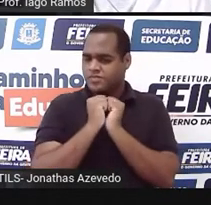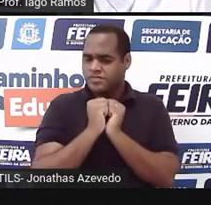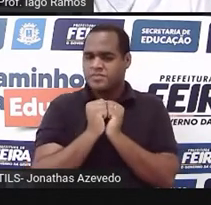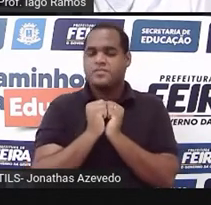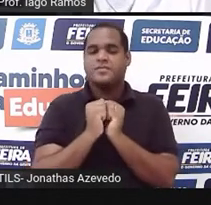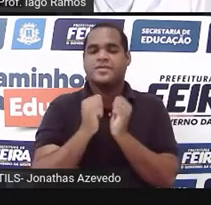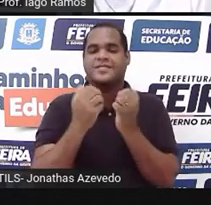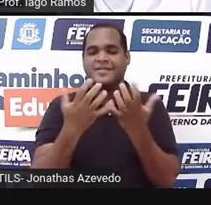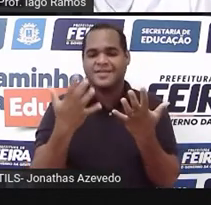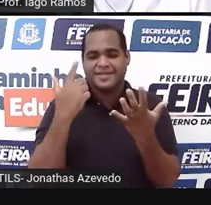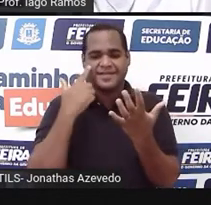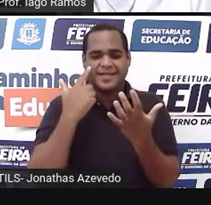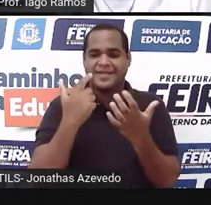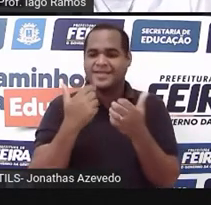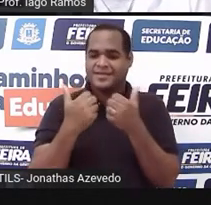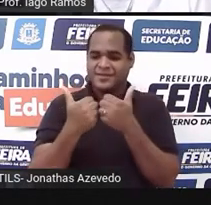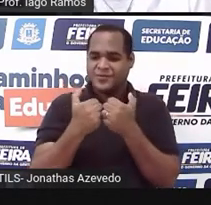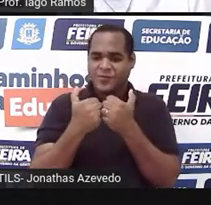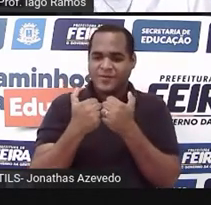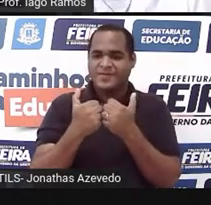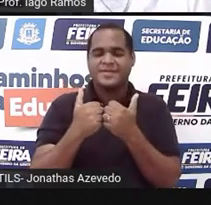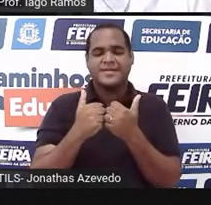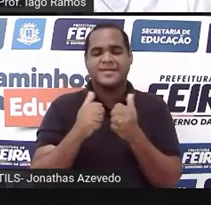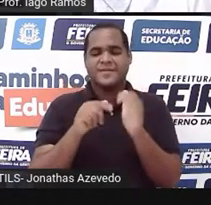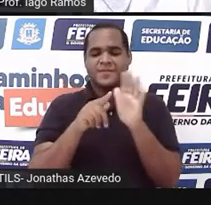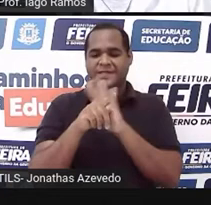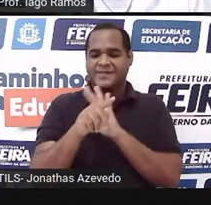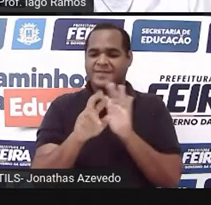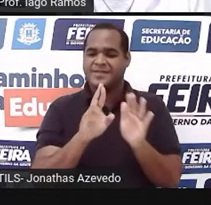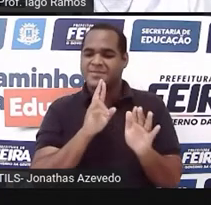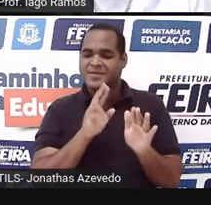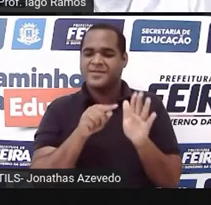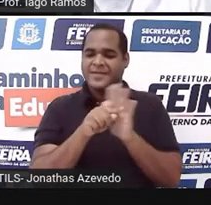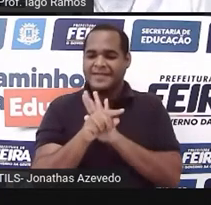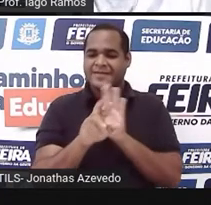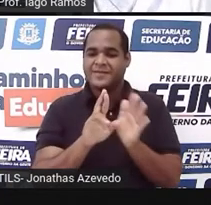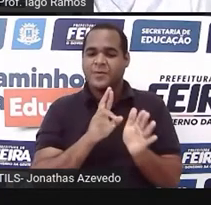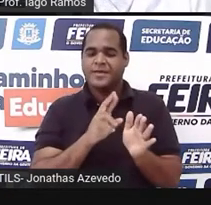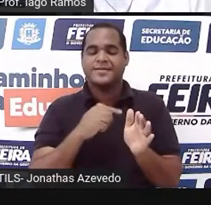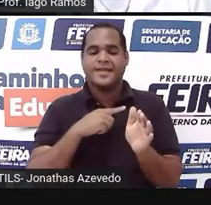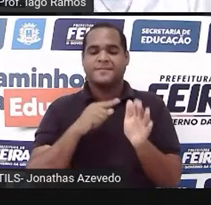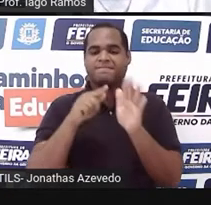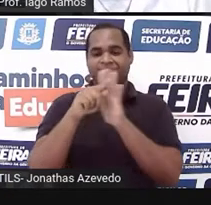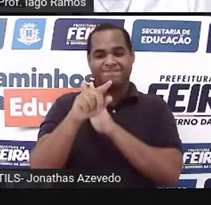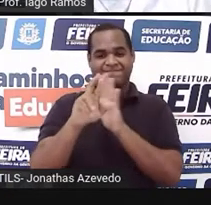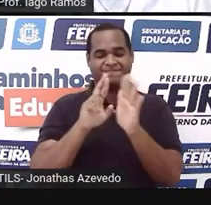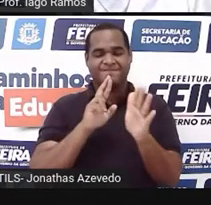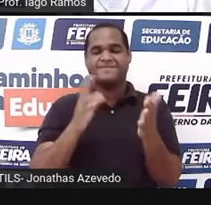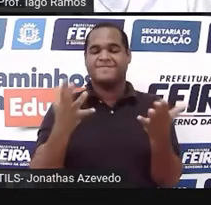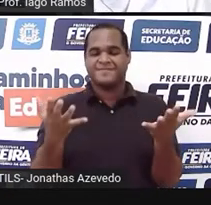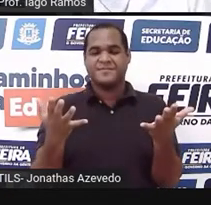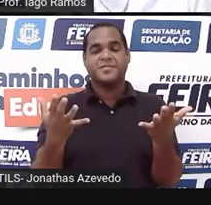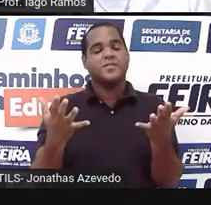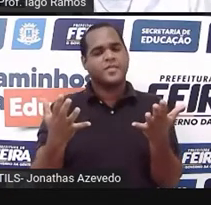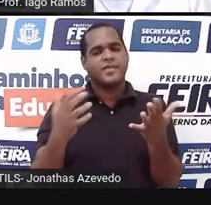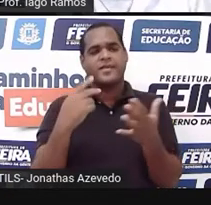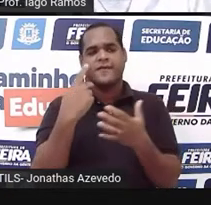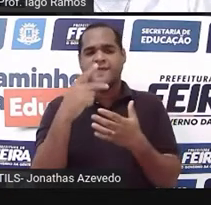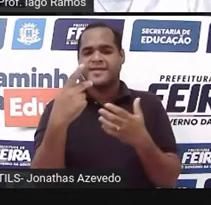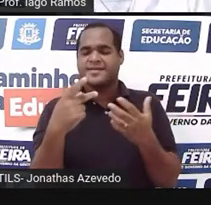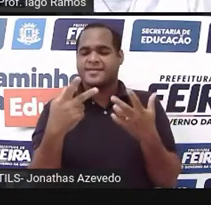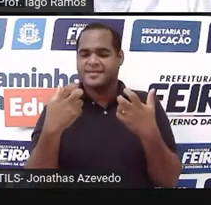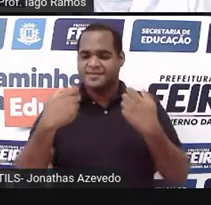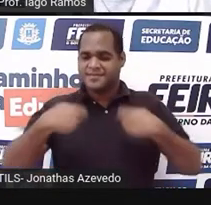a gente vai fazer aquele joguinho de perguntas e respostas né Nós famoso quis tá bom E aí você vai